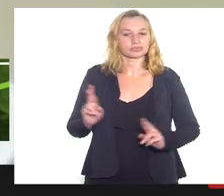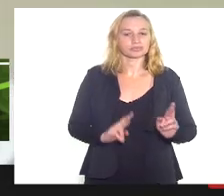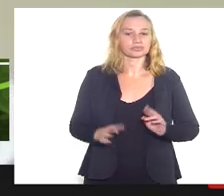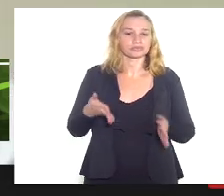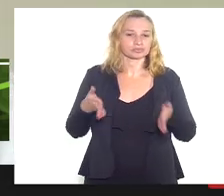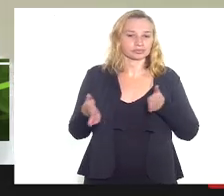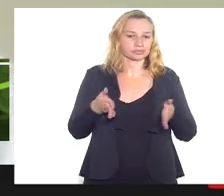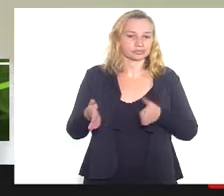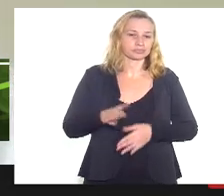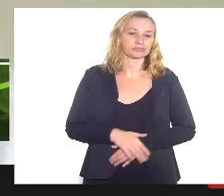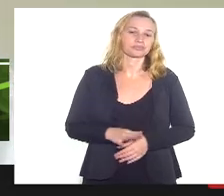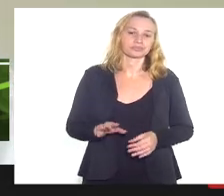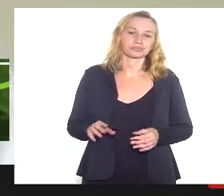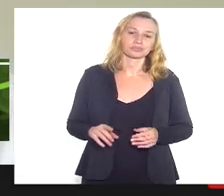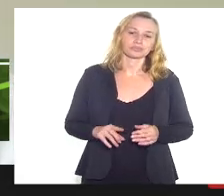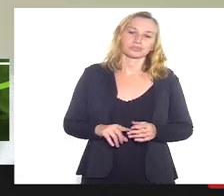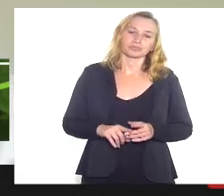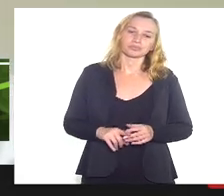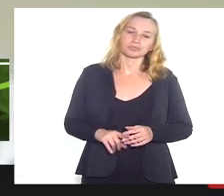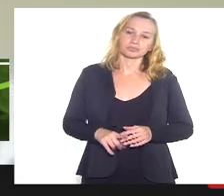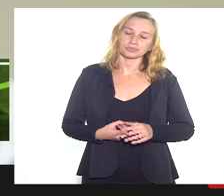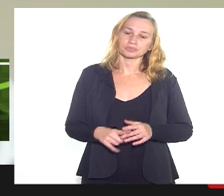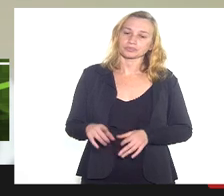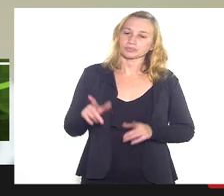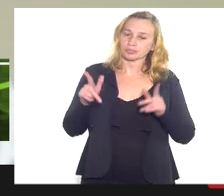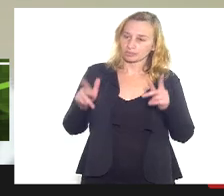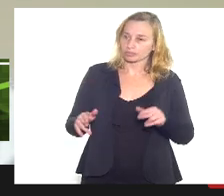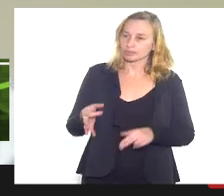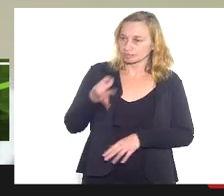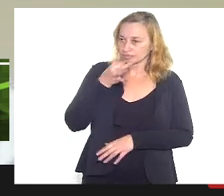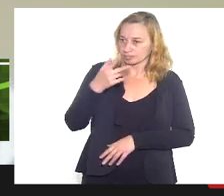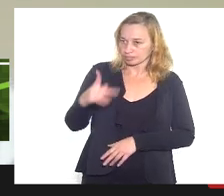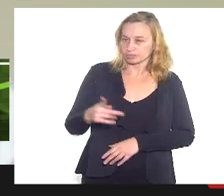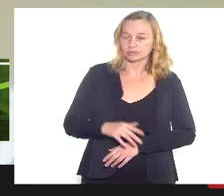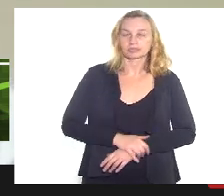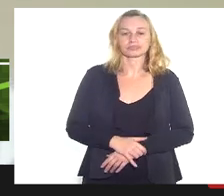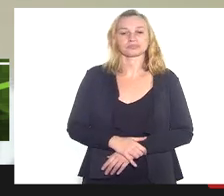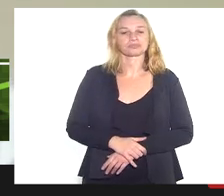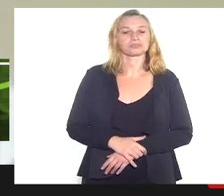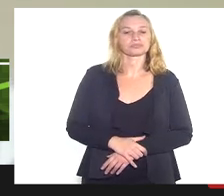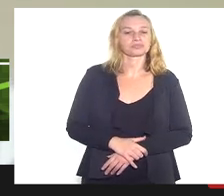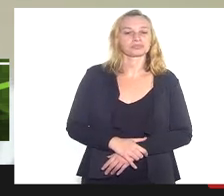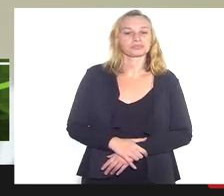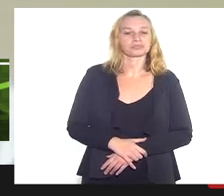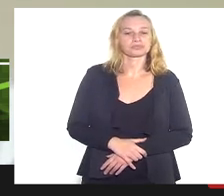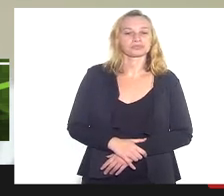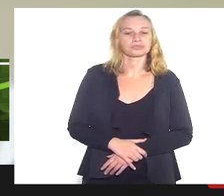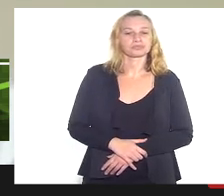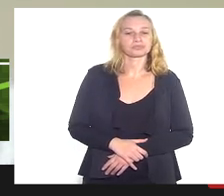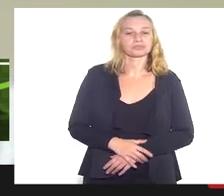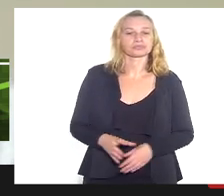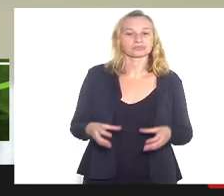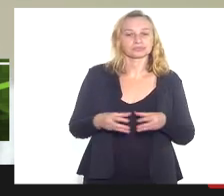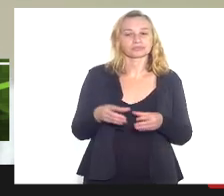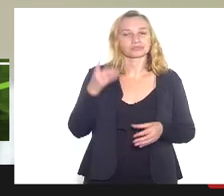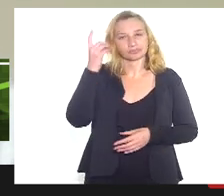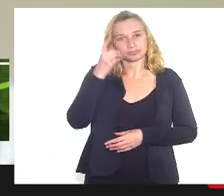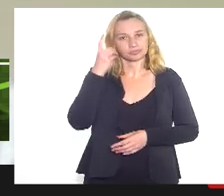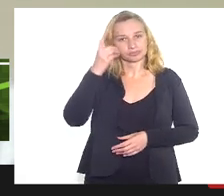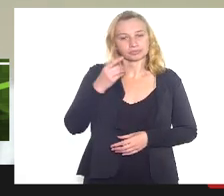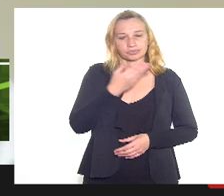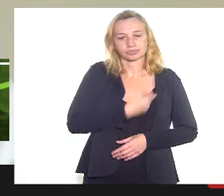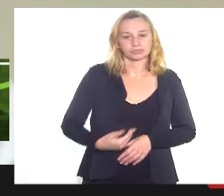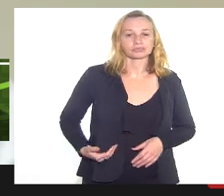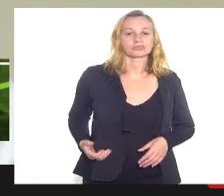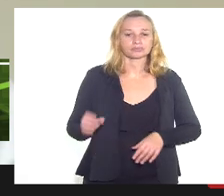fase, a gente se alinha muito, mas muitíssimo, à opinião do senhor. assim, acho que o Parlamento, o Governo do